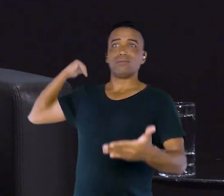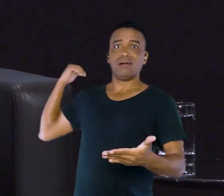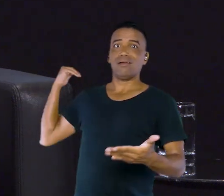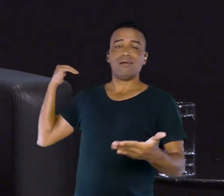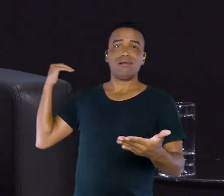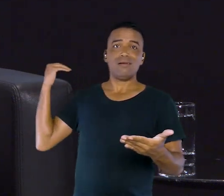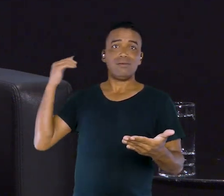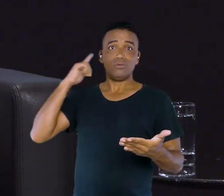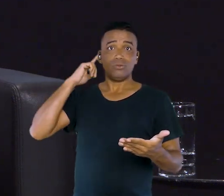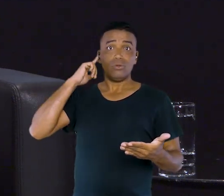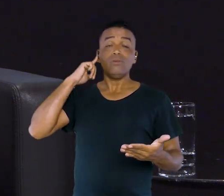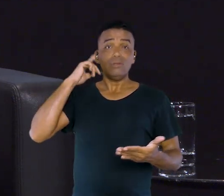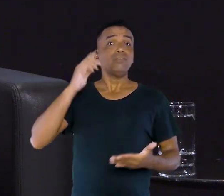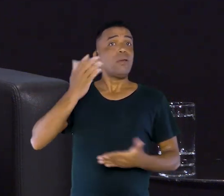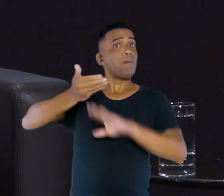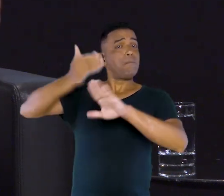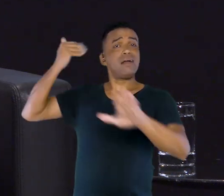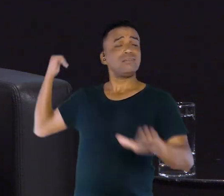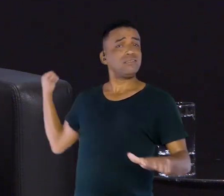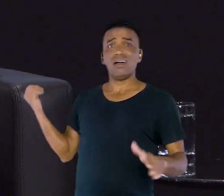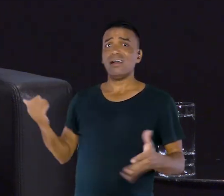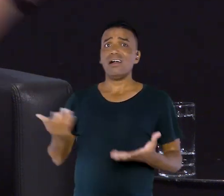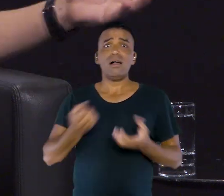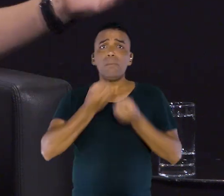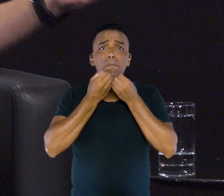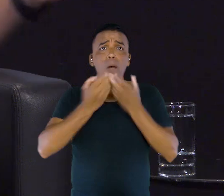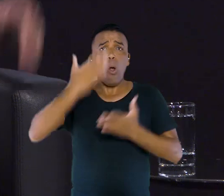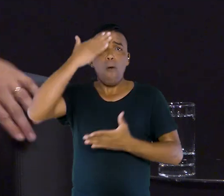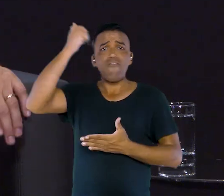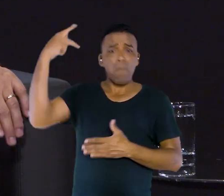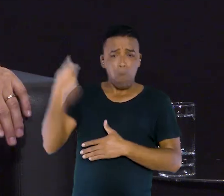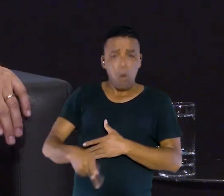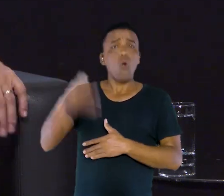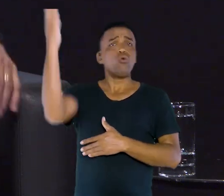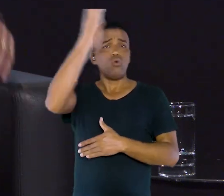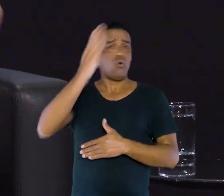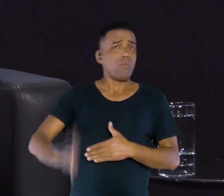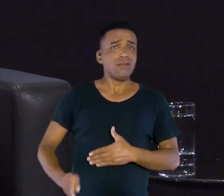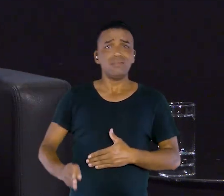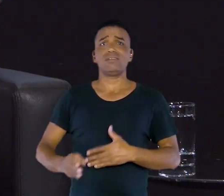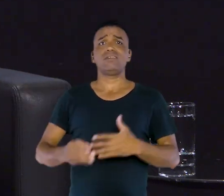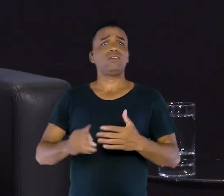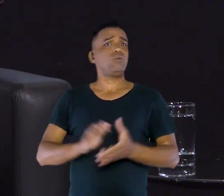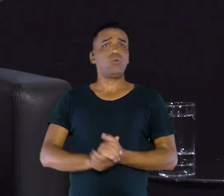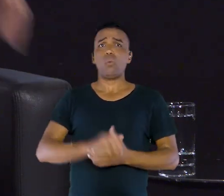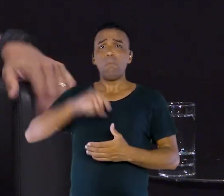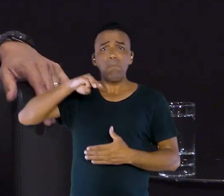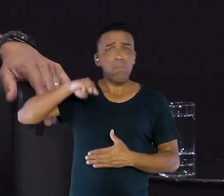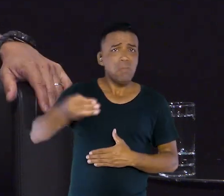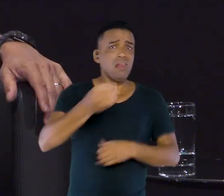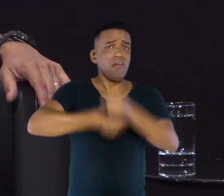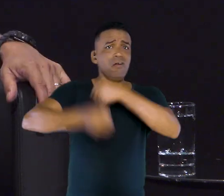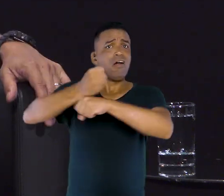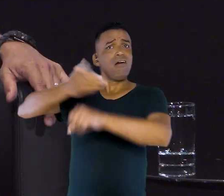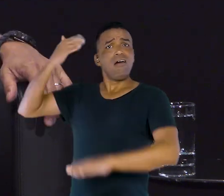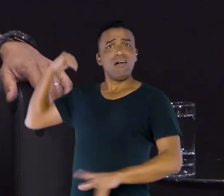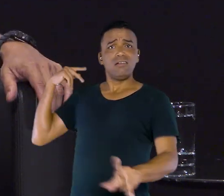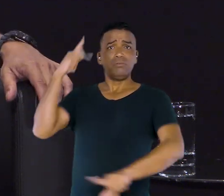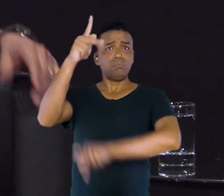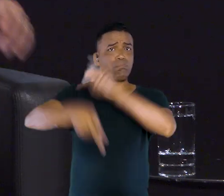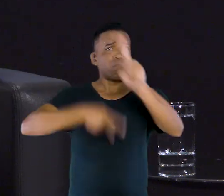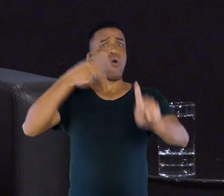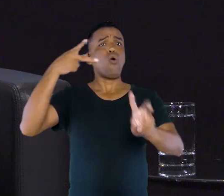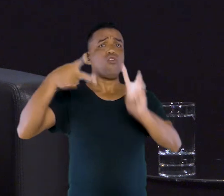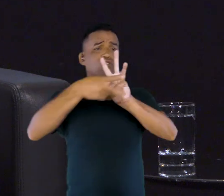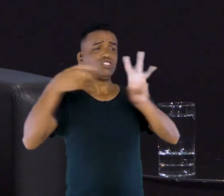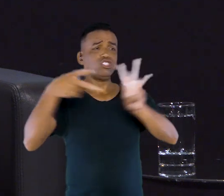para a gente, tem um passado que é muito rico, muito dinâmico, que é o passado, né? Esse passado milenar, antigo, indígena.